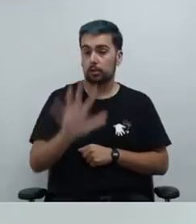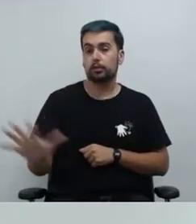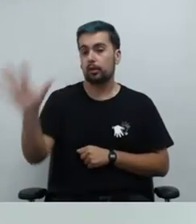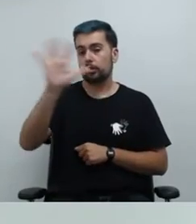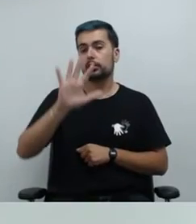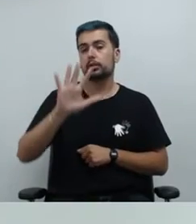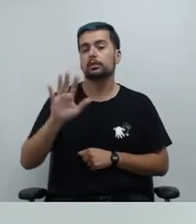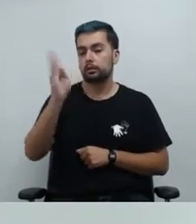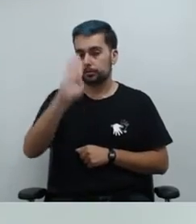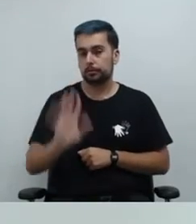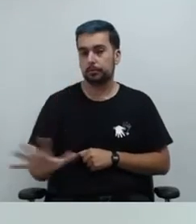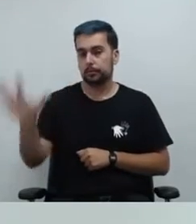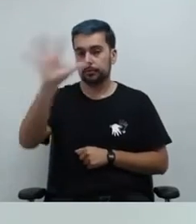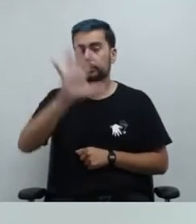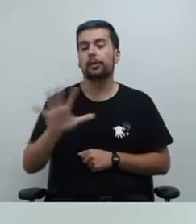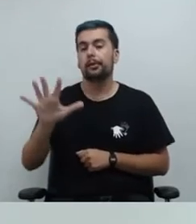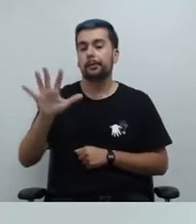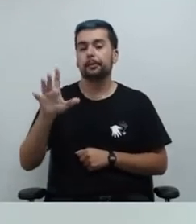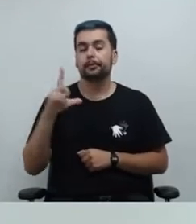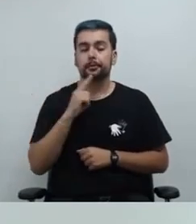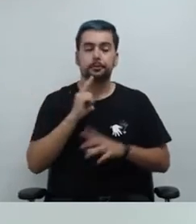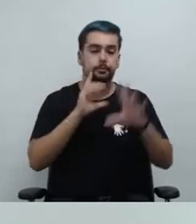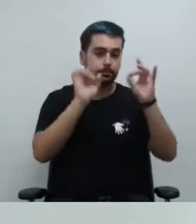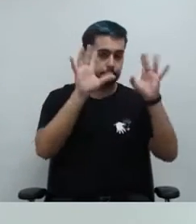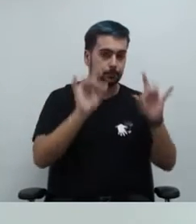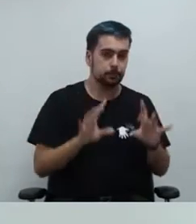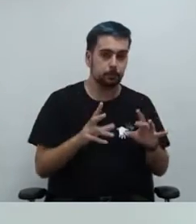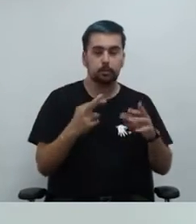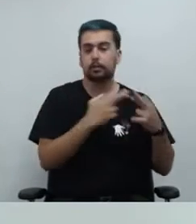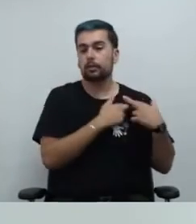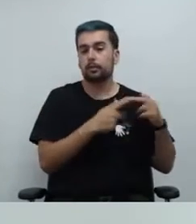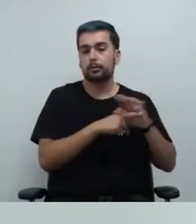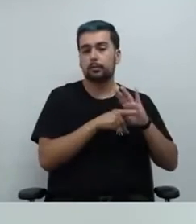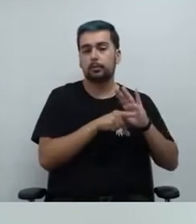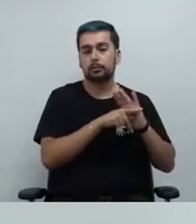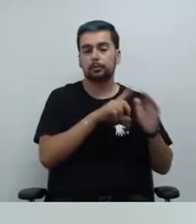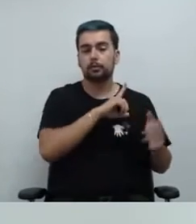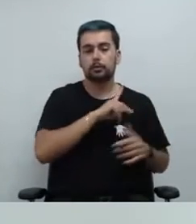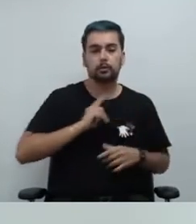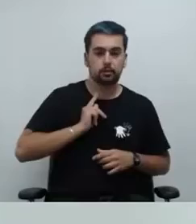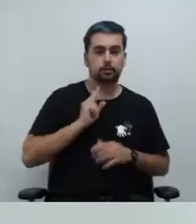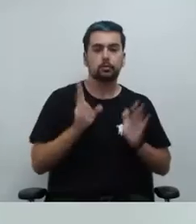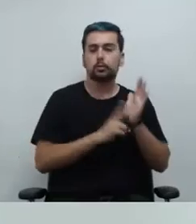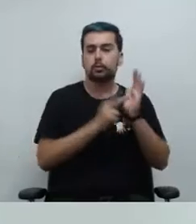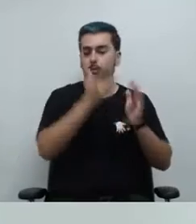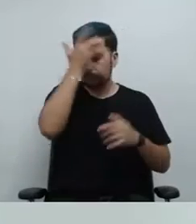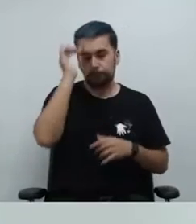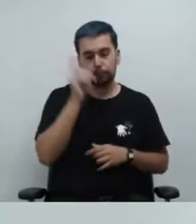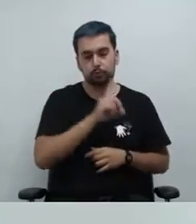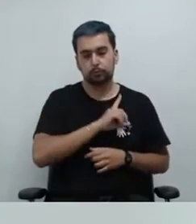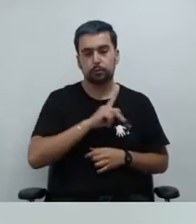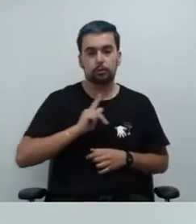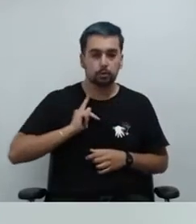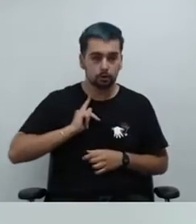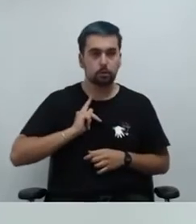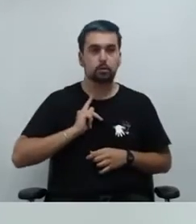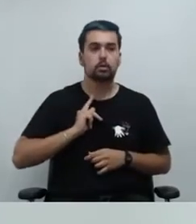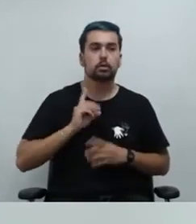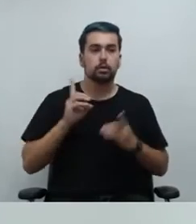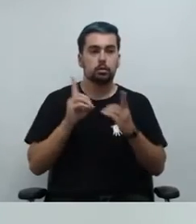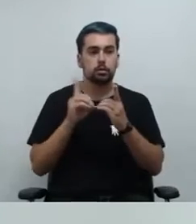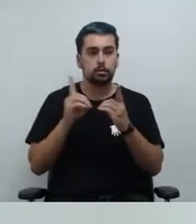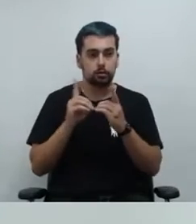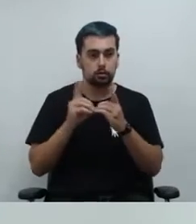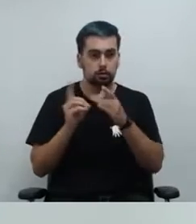isso, é essencial que haja uma especialização e um cargo de defensor, né, que a ser ocupado por um defensor ou defensora para atendimento